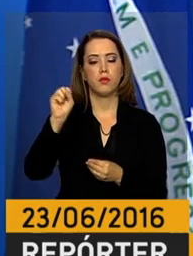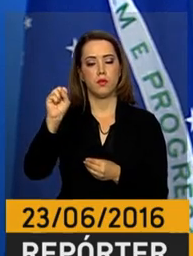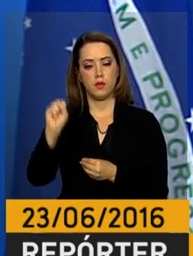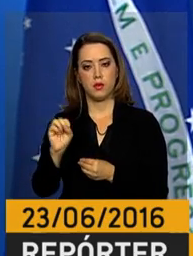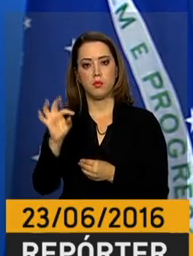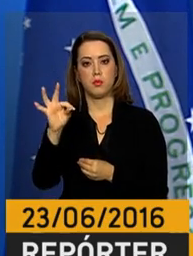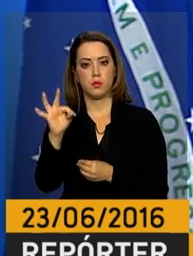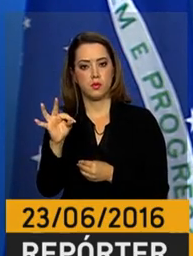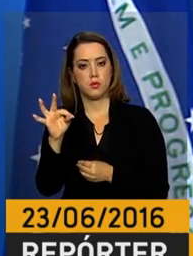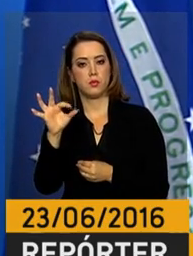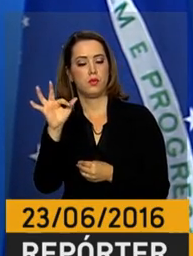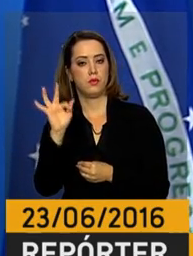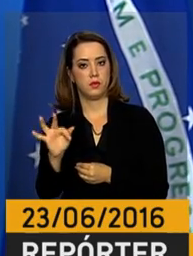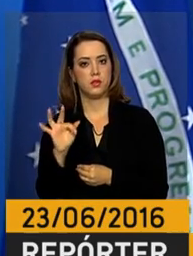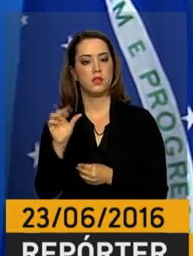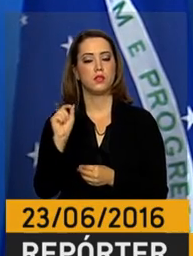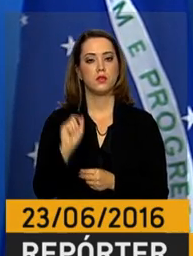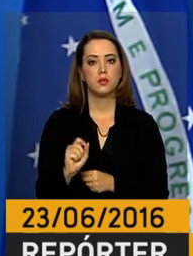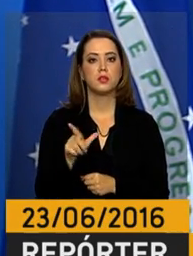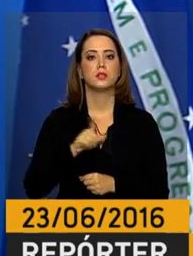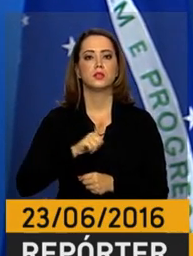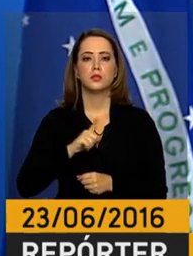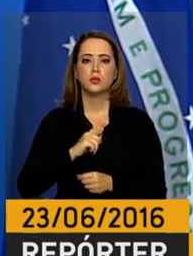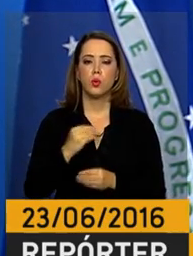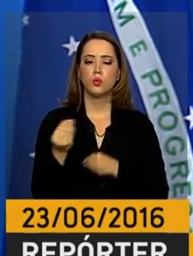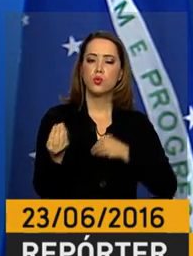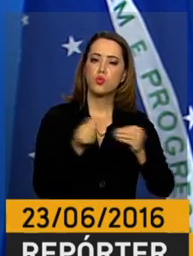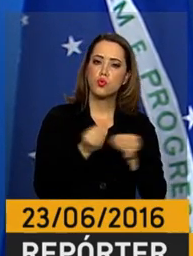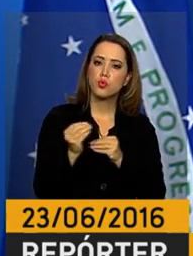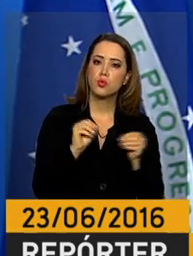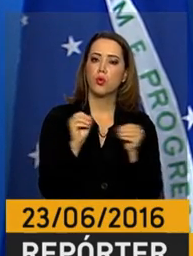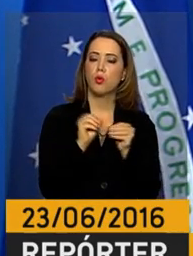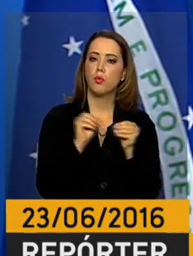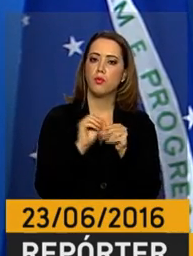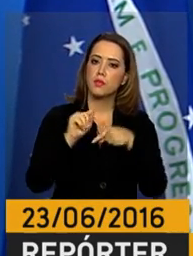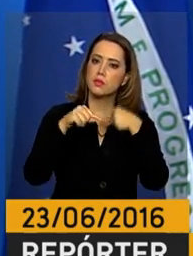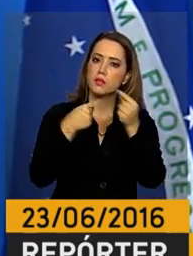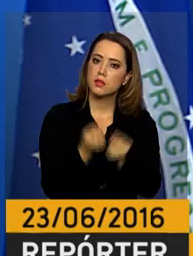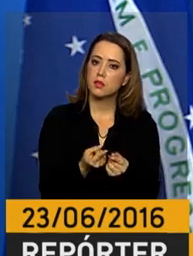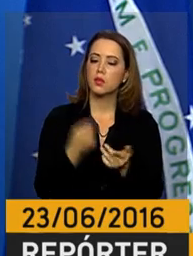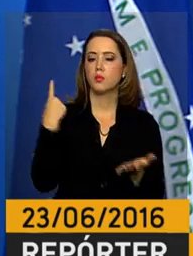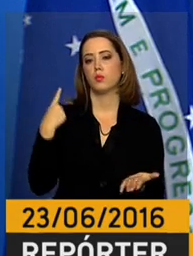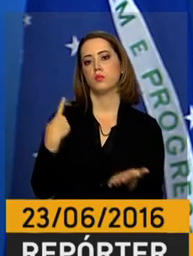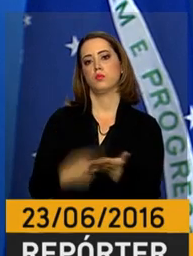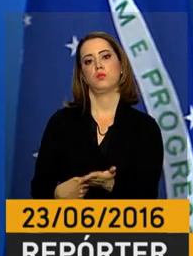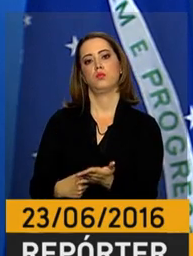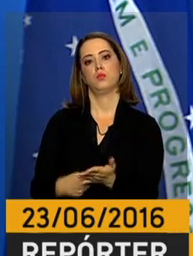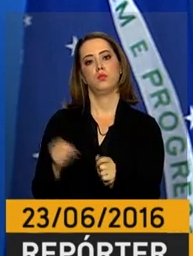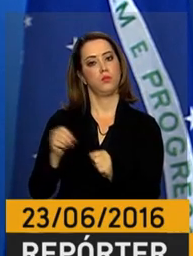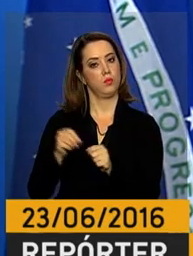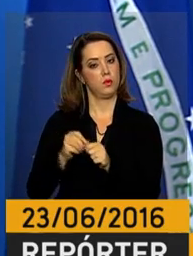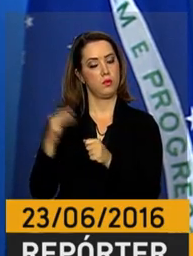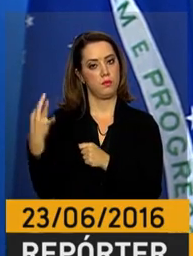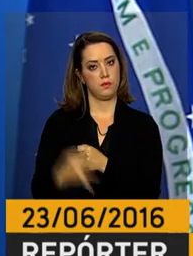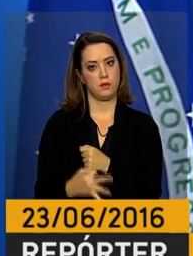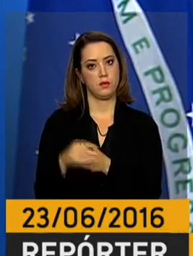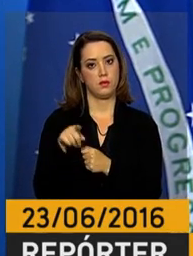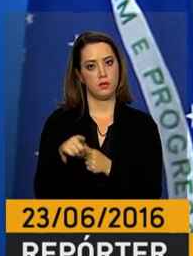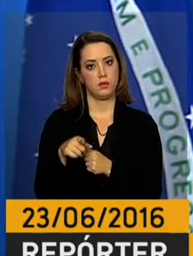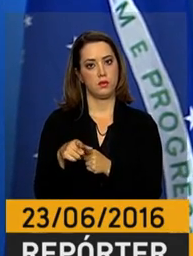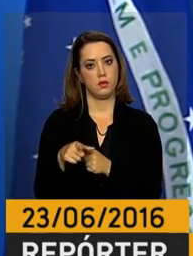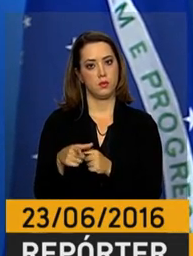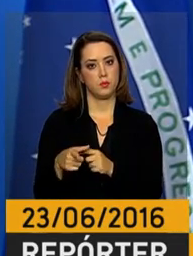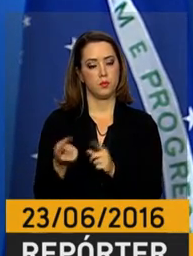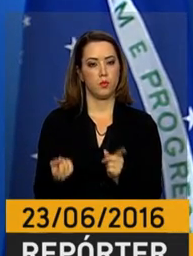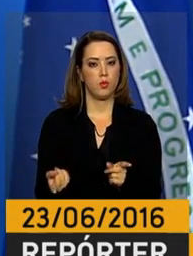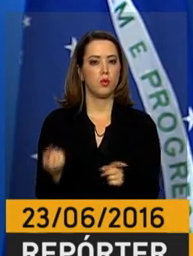especialmente No que diz respeito à natureza e aos efeitos da decisão ao contrário do que inicialmente se